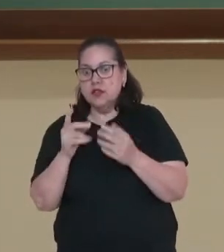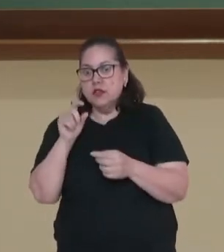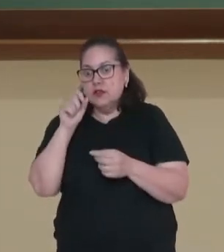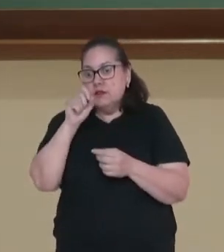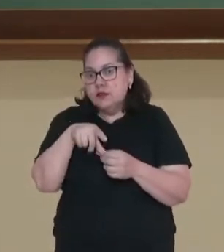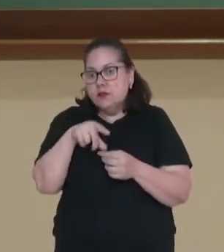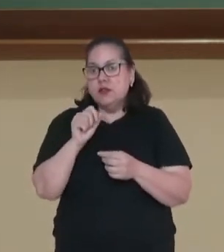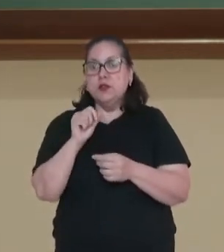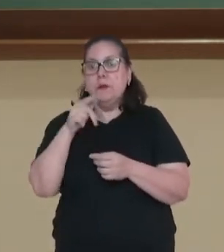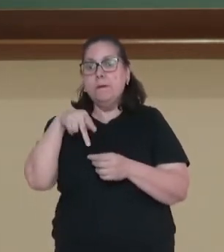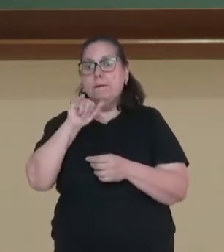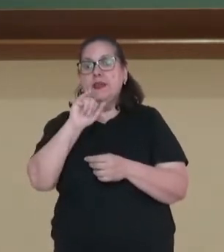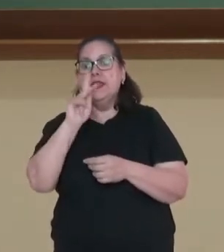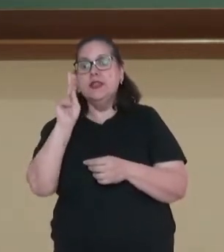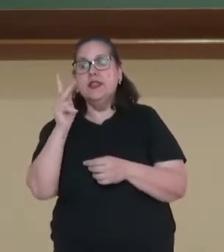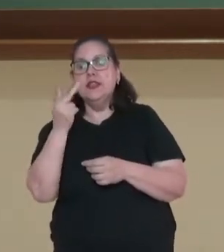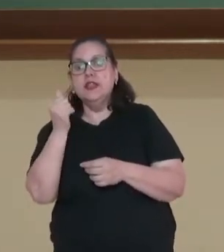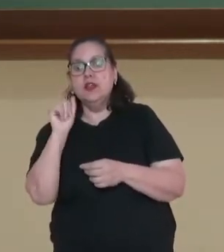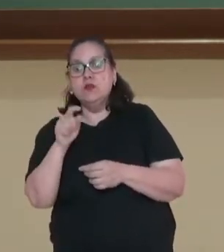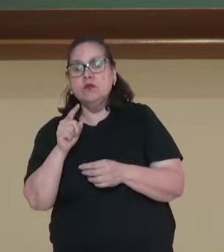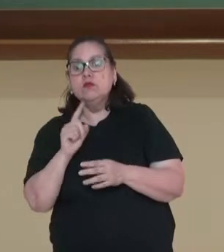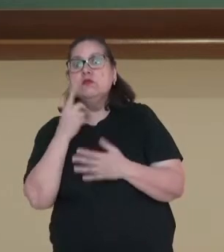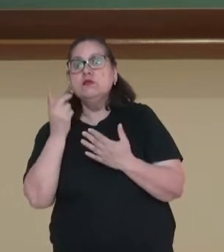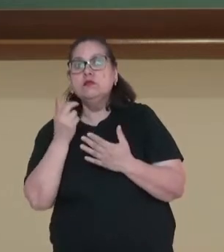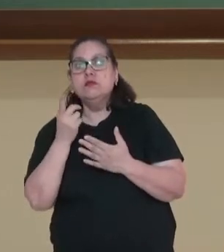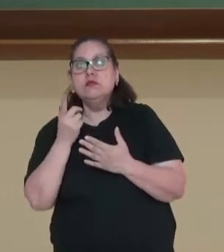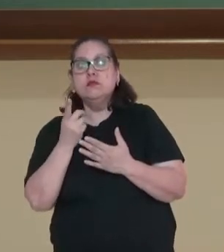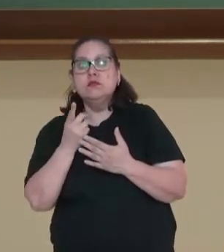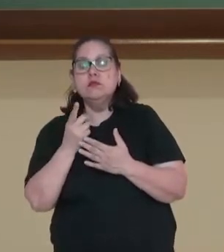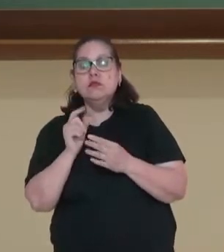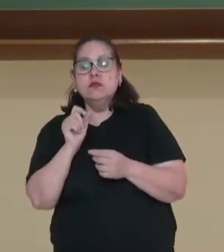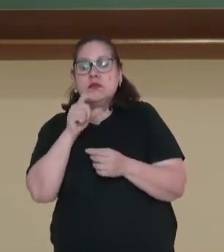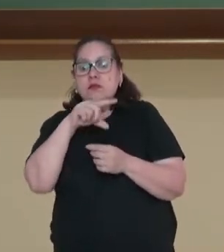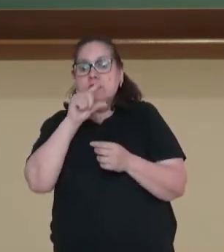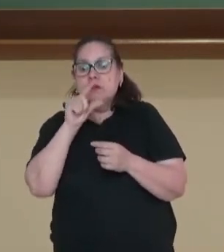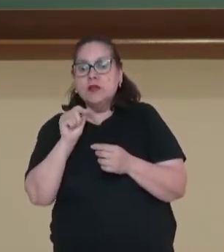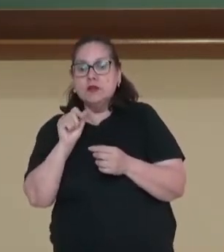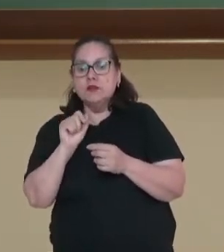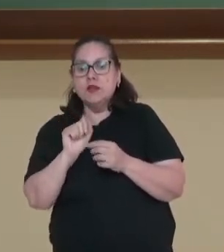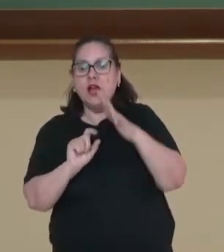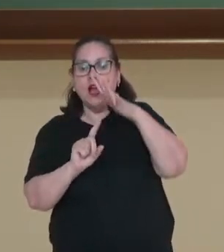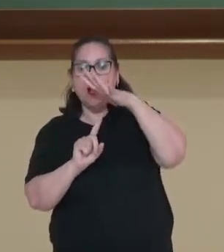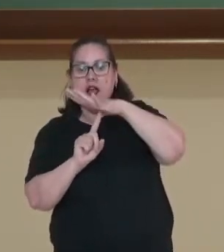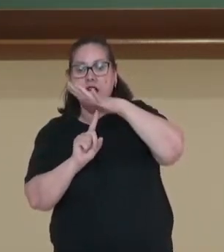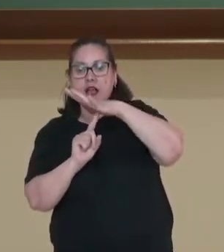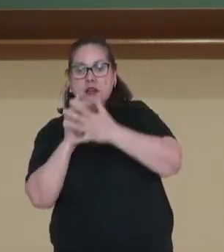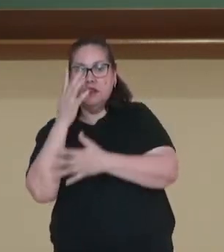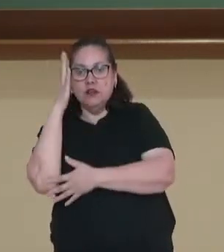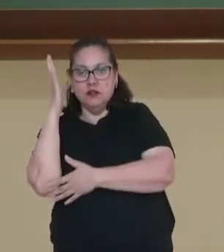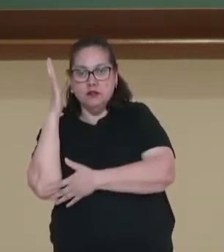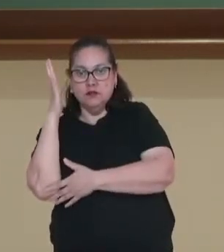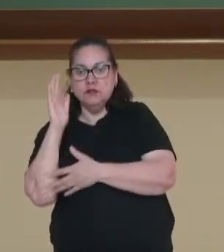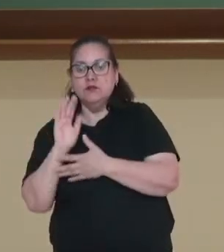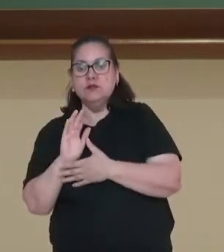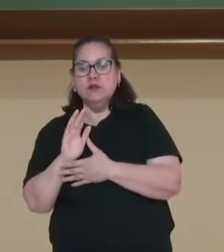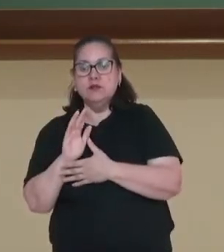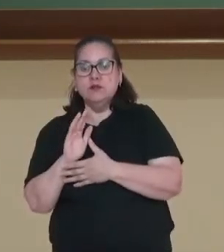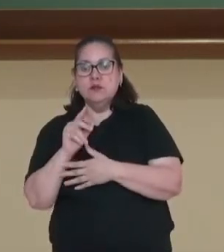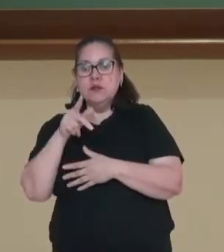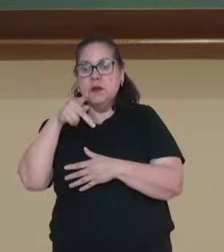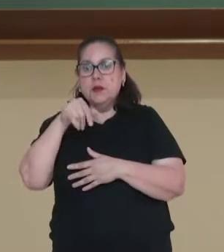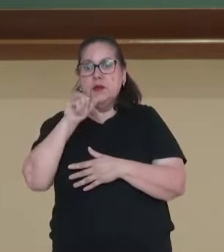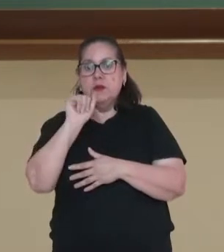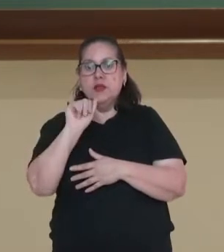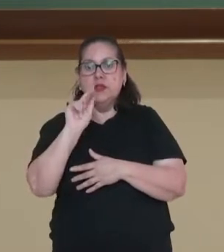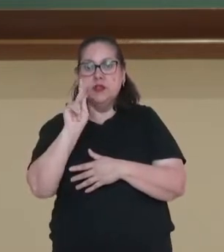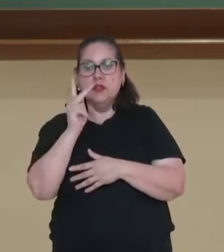semente do pinhão. E eu já dei uma pista, né? O pinhão é uma semente da araucária, araucária angustifolia, que é o pinheiro do